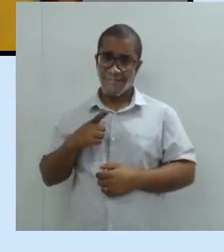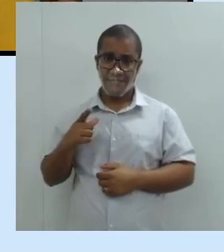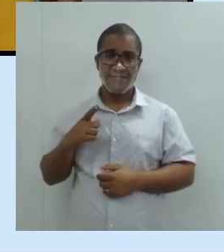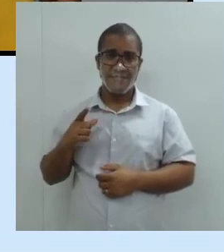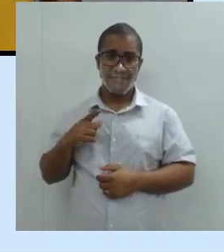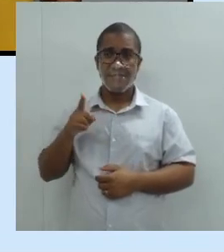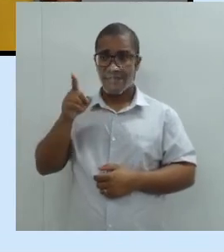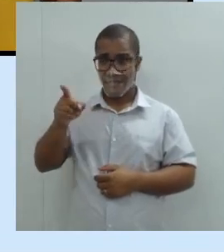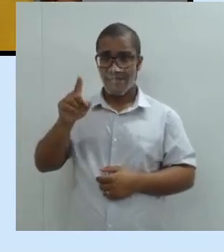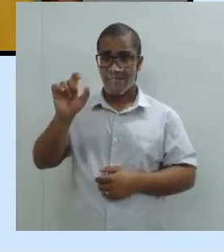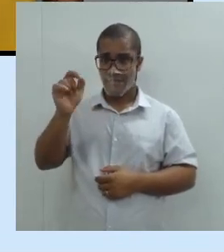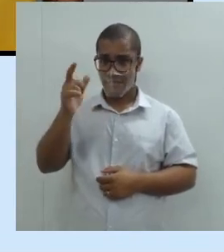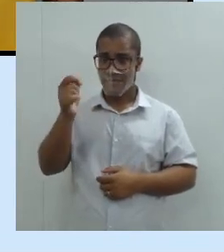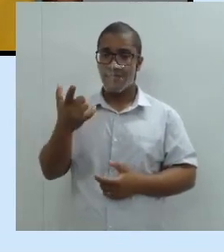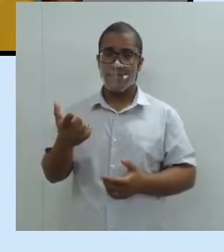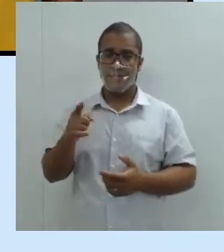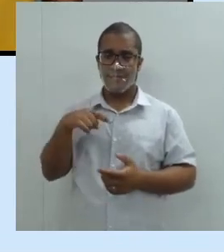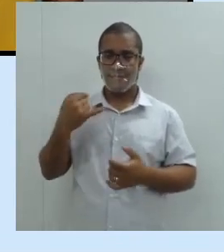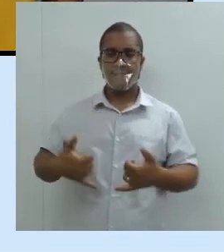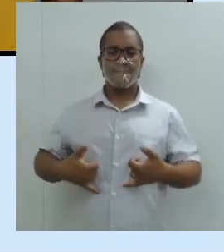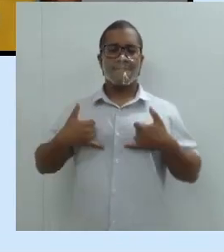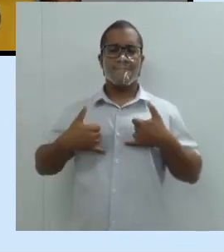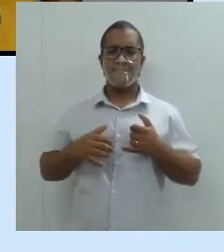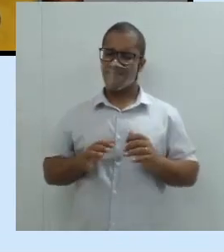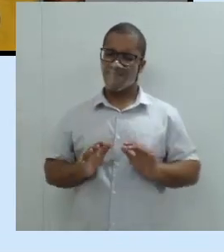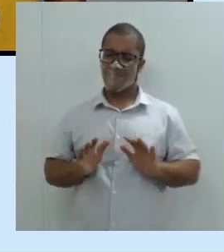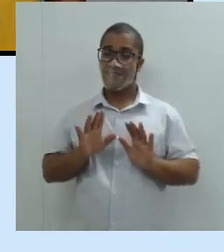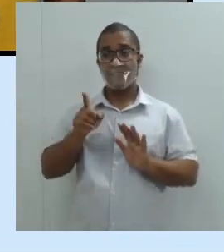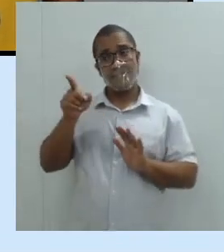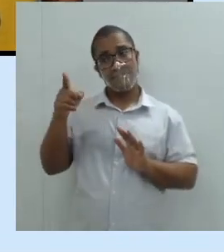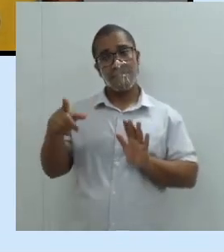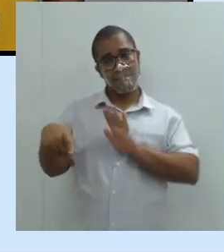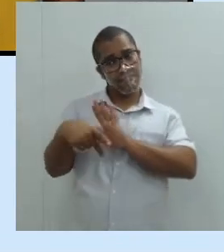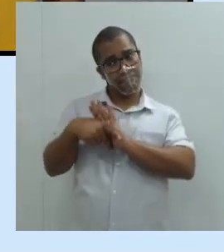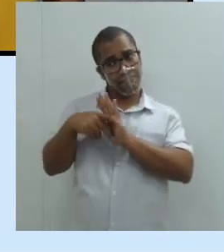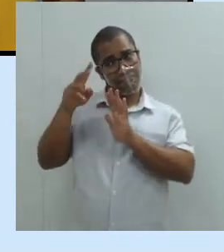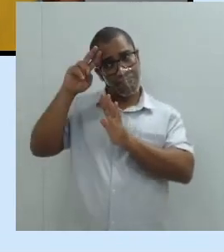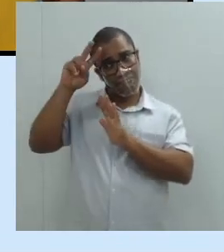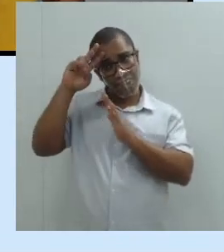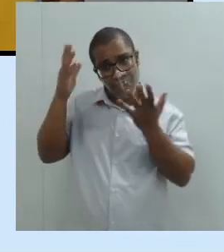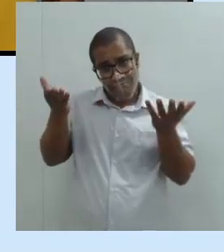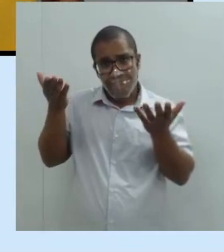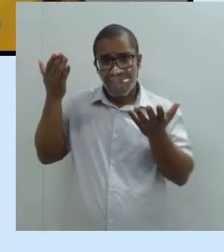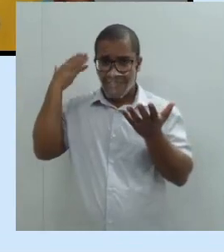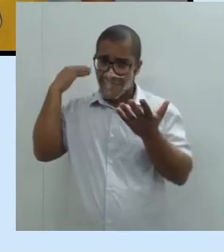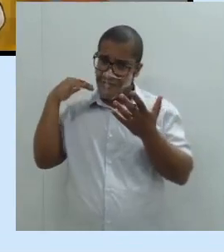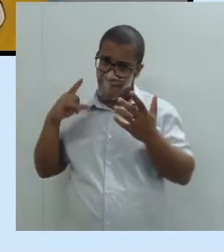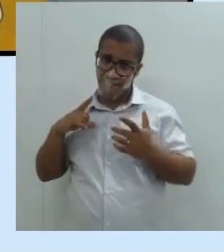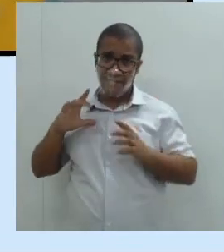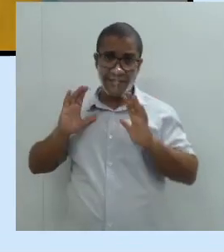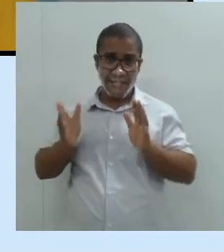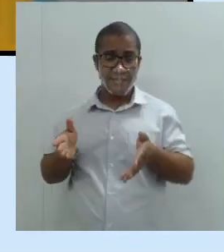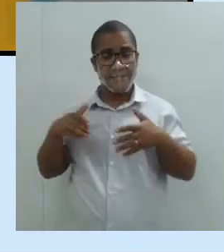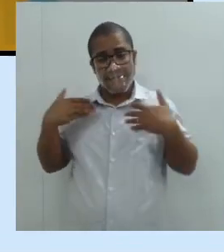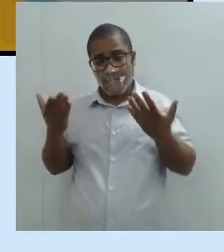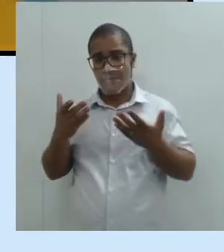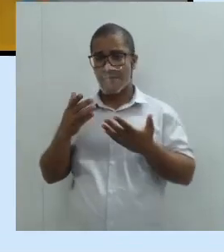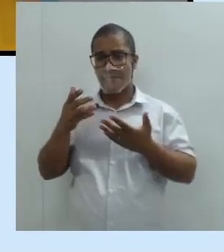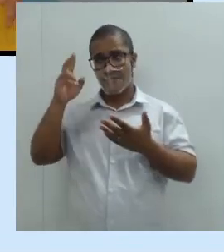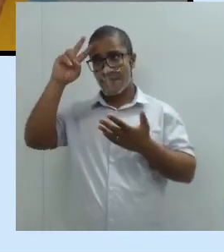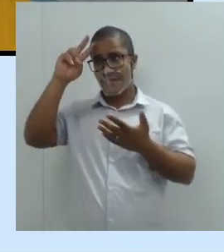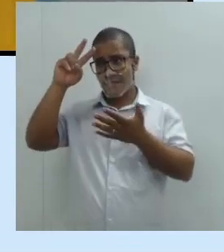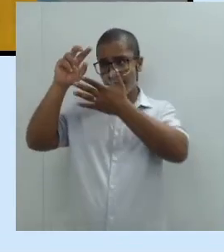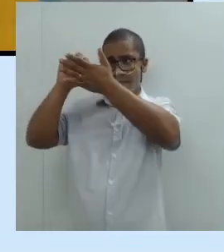em Olinda. Não é uma coisa que a gente se orgulha, mas está lá, faz parte da nossa história, né? Querendo ou não. Então a história ela não pode ser